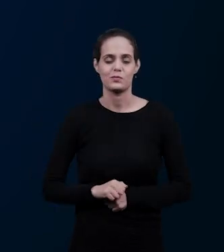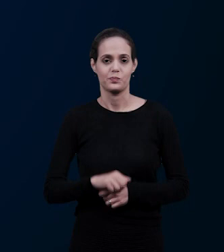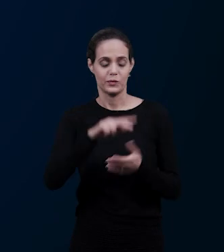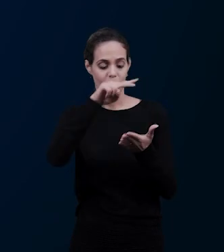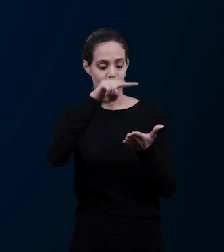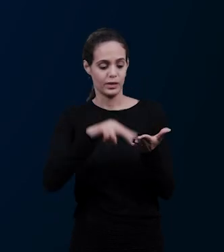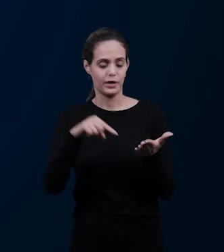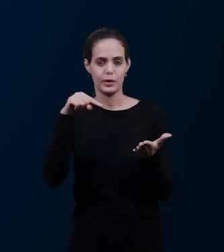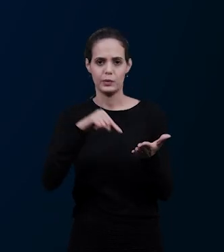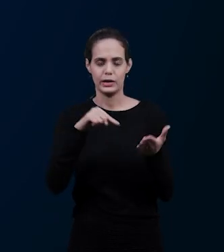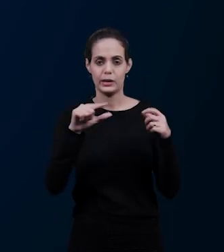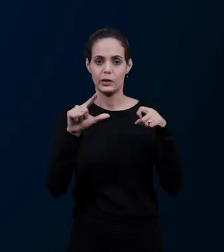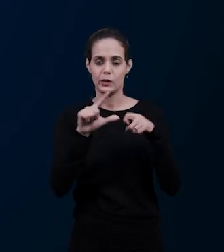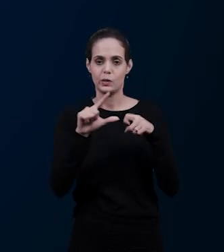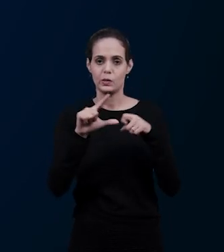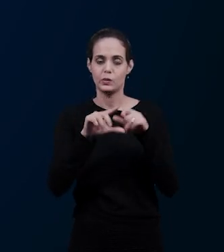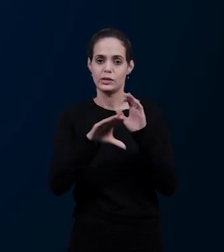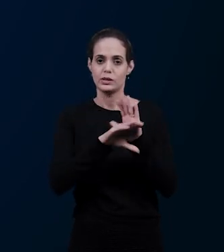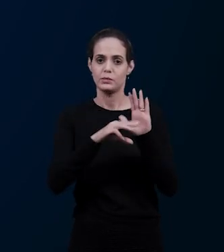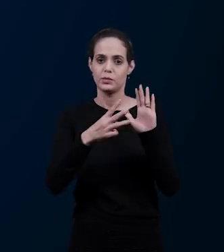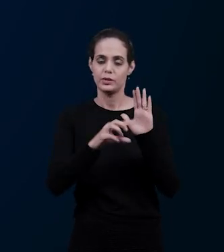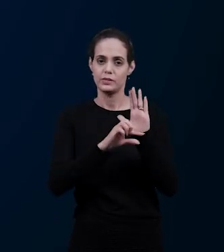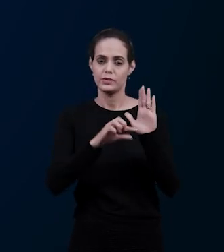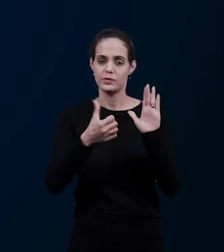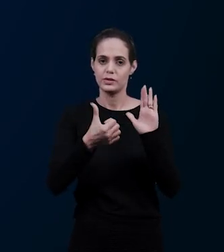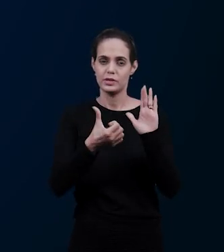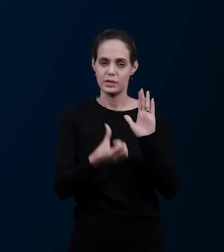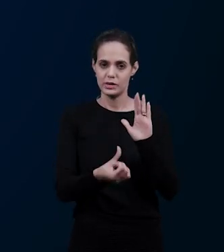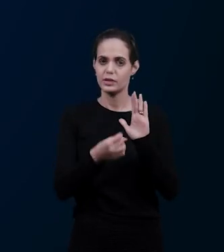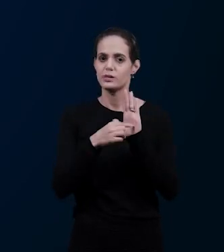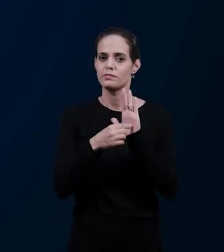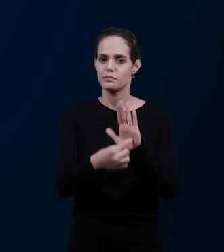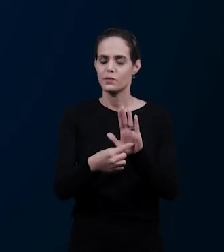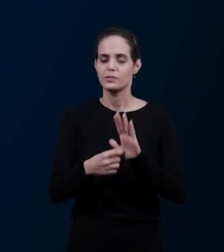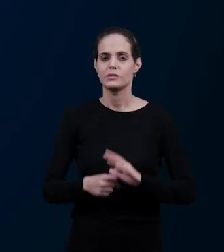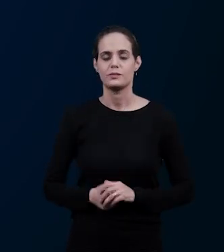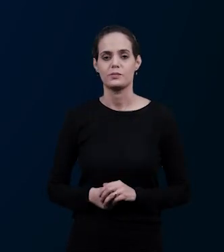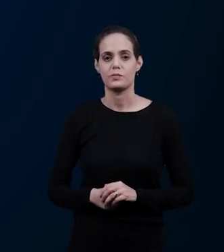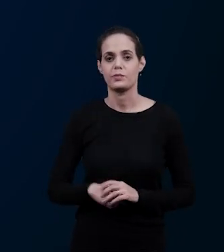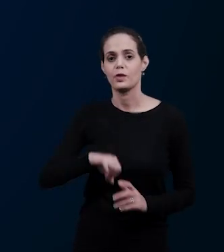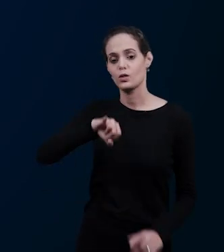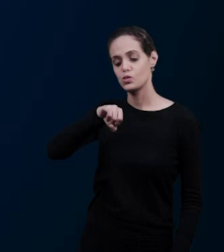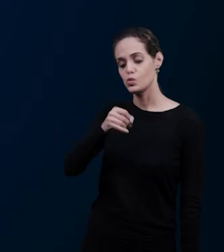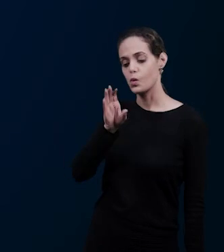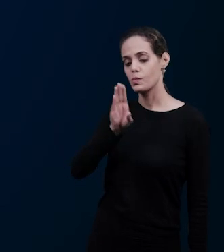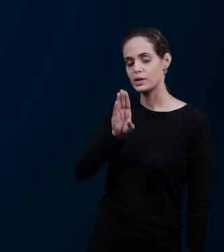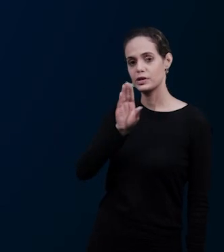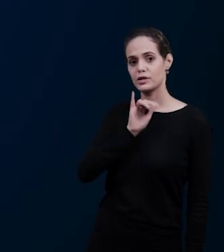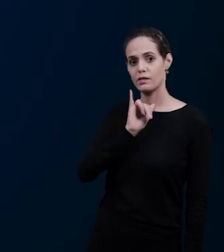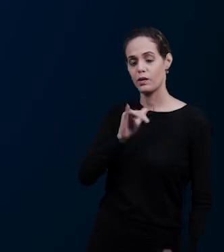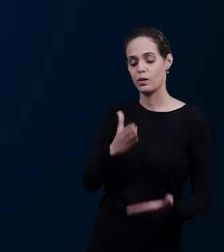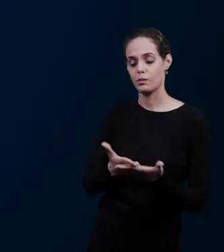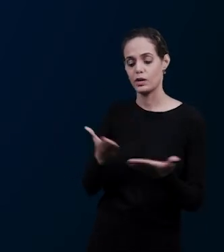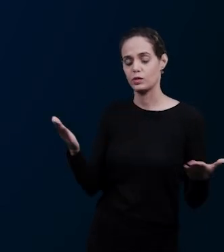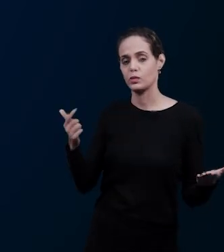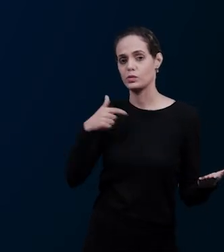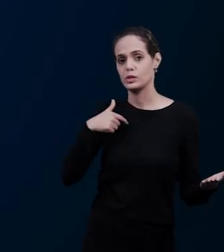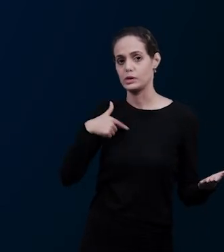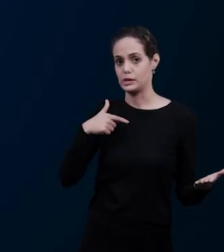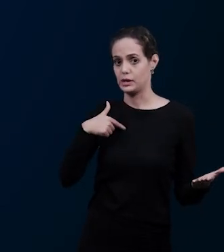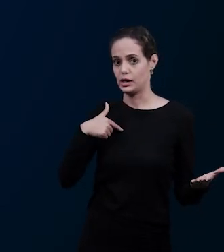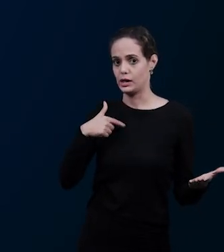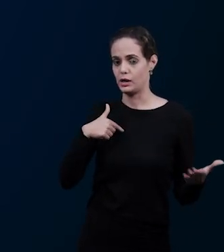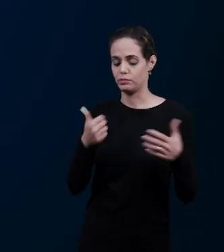Aqui na Bíblia, lendo Lucas 3, capítulo 3, no verso 16, está escrito: Respondeu João a